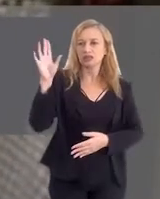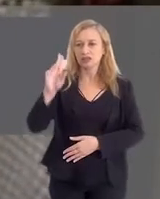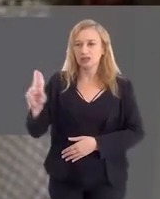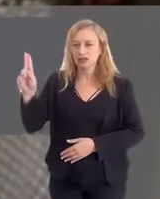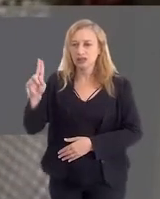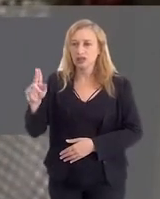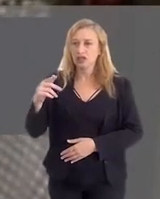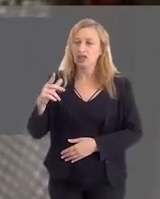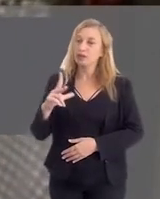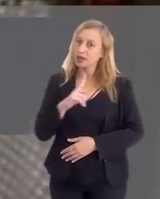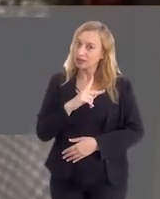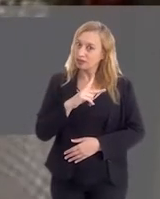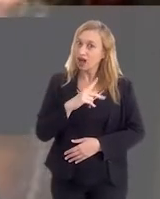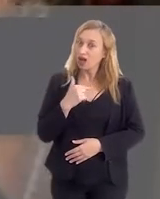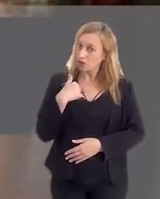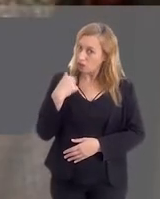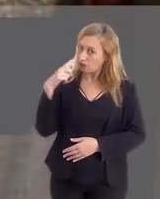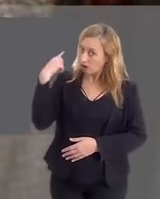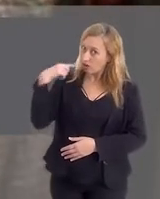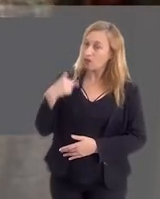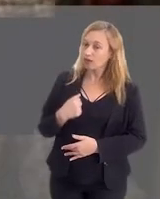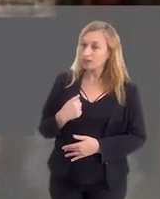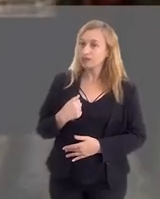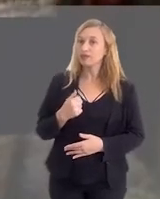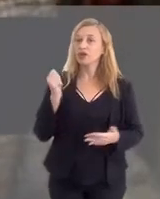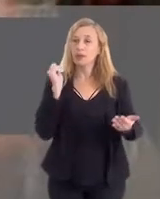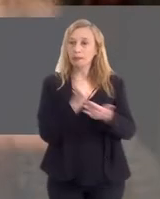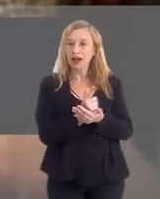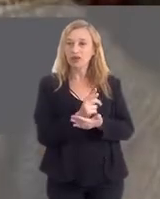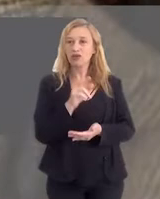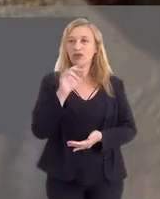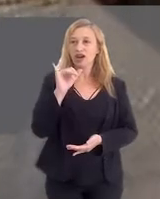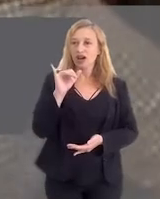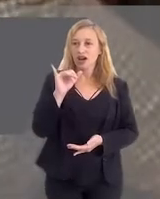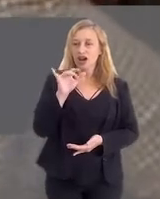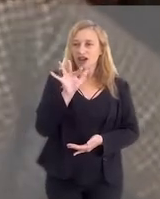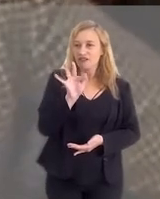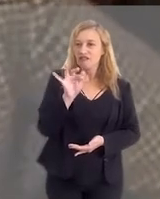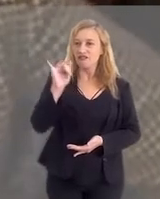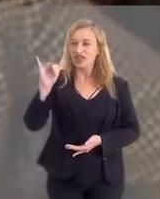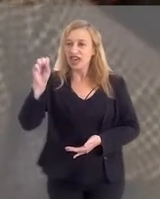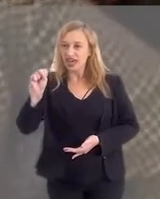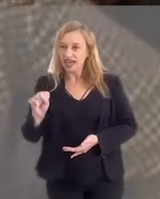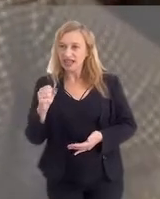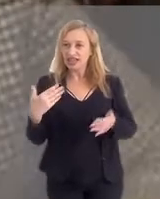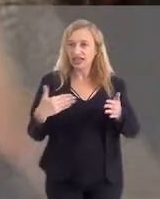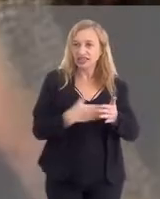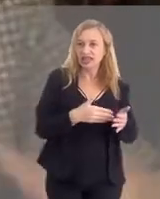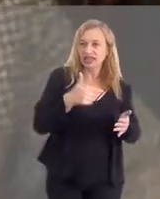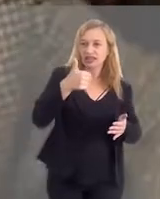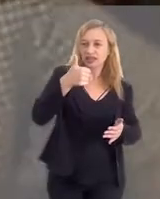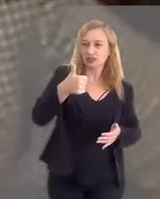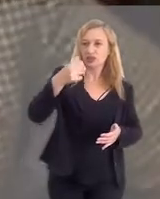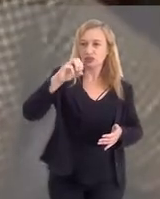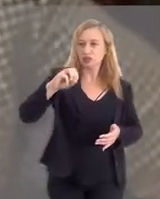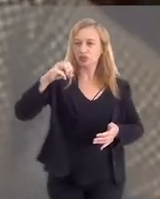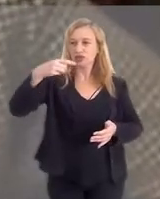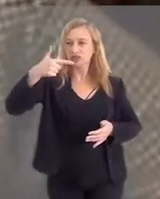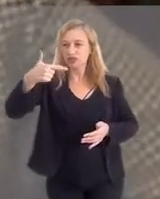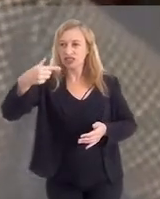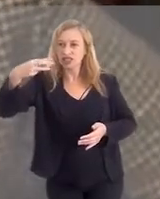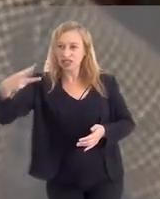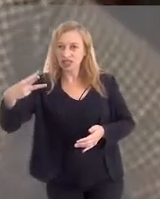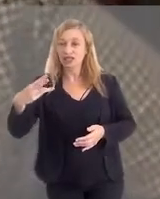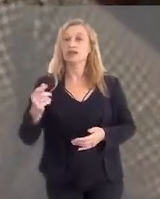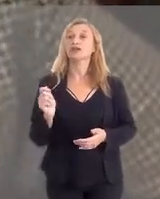privada, e é uma coisa muito louca, porque eu vou dizer que eu ainda pago esse FIES. Eu pago esse FIES até